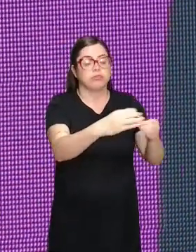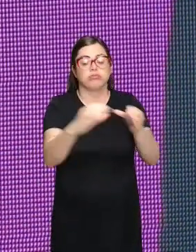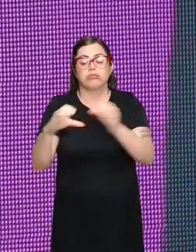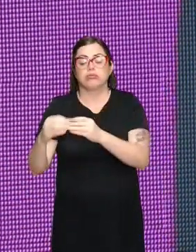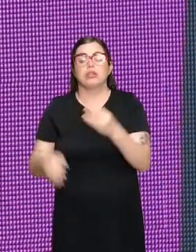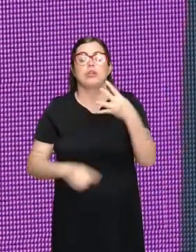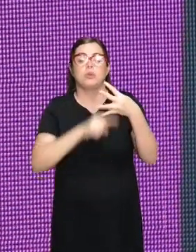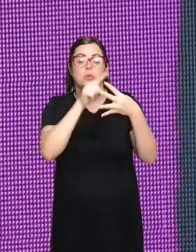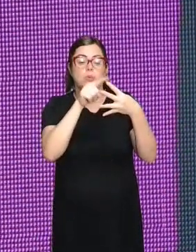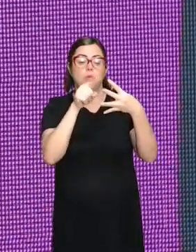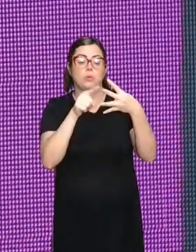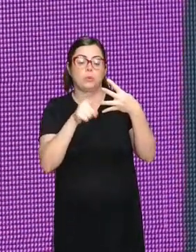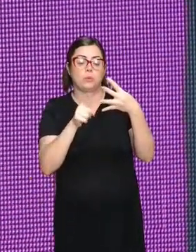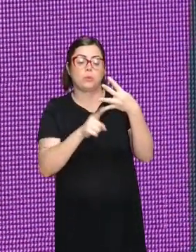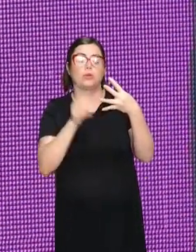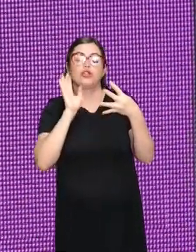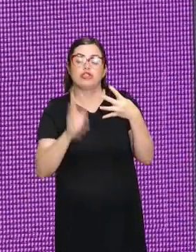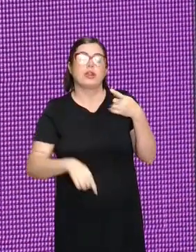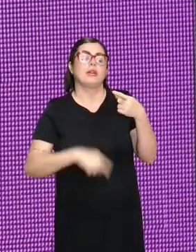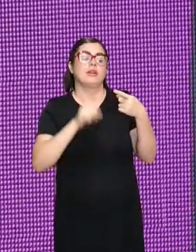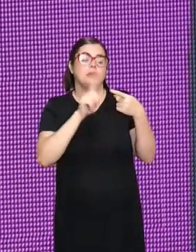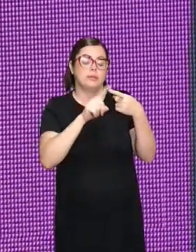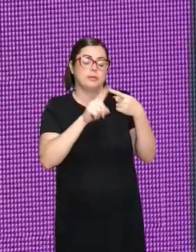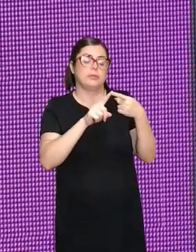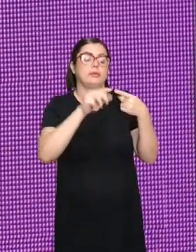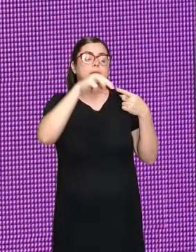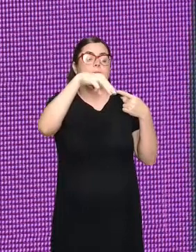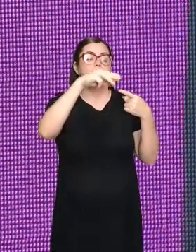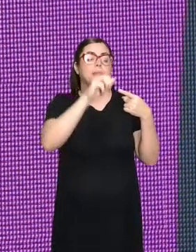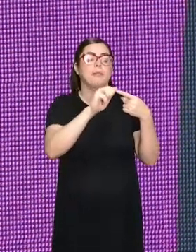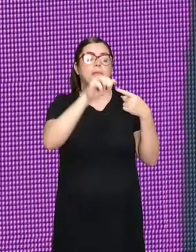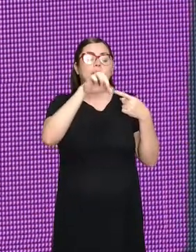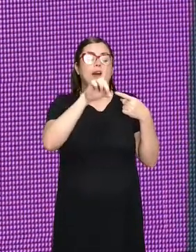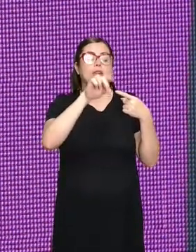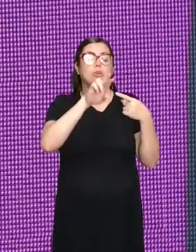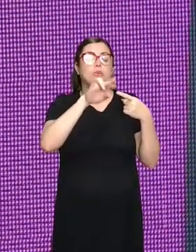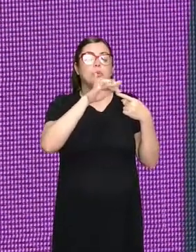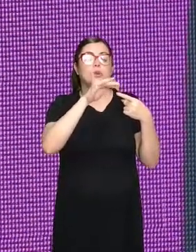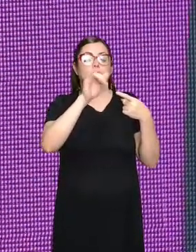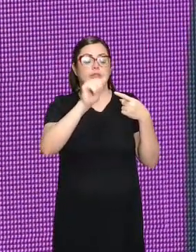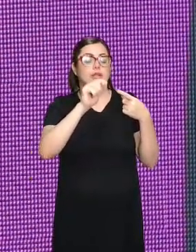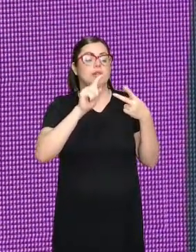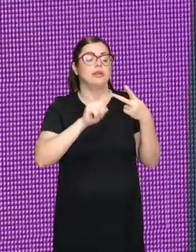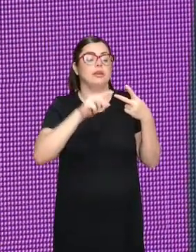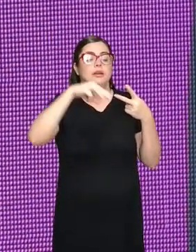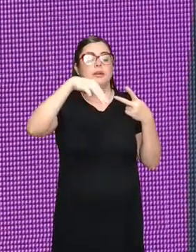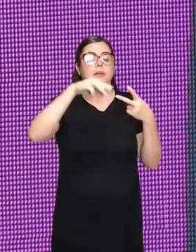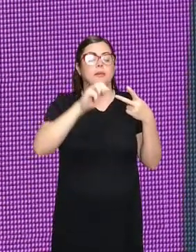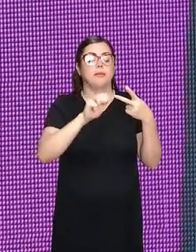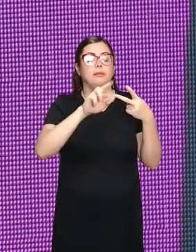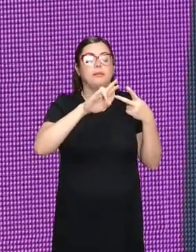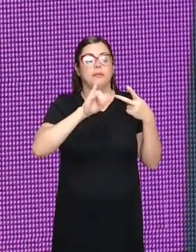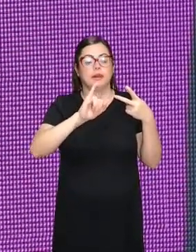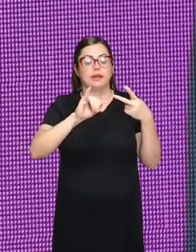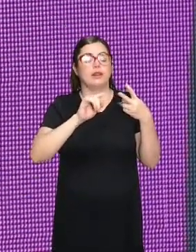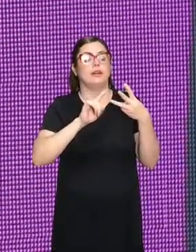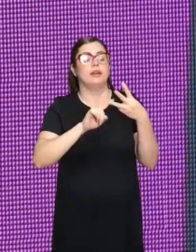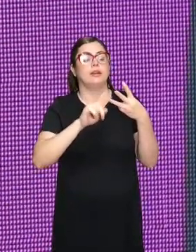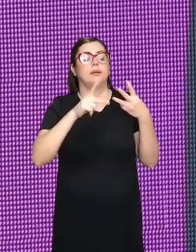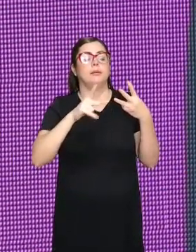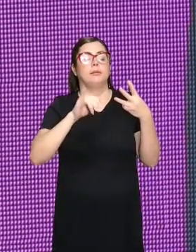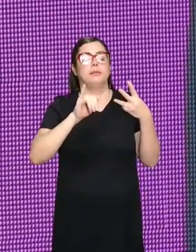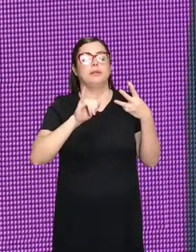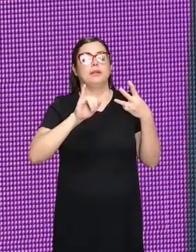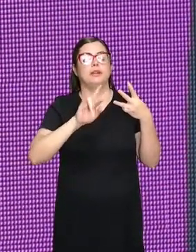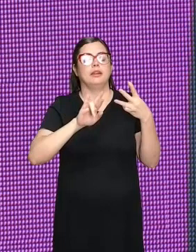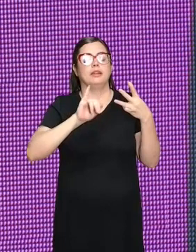na comunidade de Madureira, uma na comunidade da Maré, agora a gente realizou uma edição em Pirituba, em São Paulo, as outras duas tinham sido no